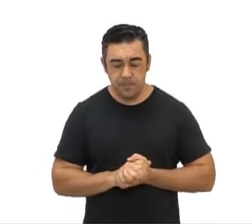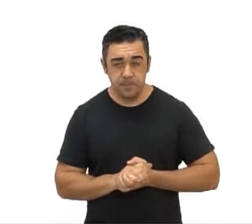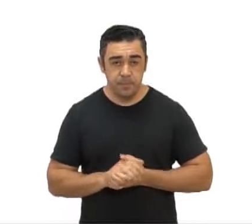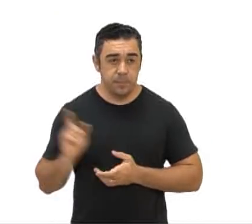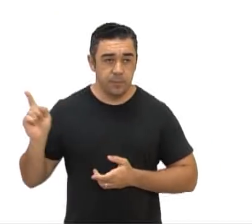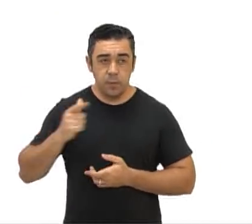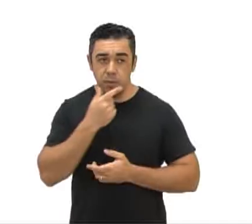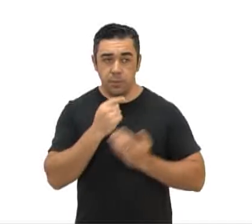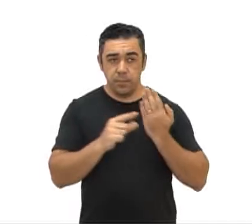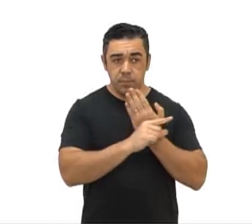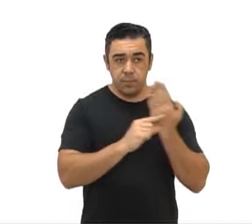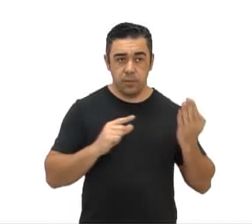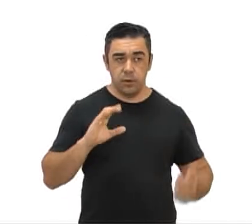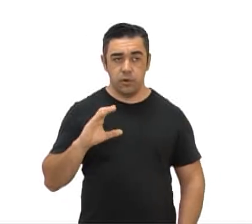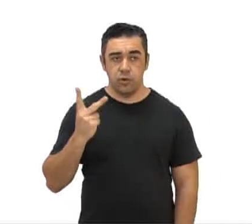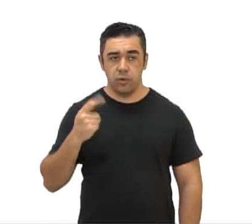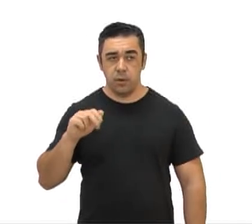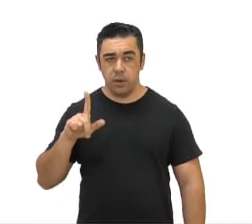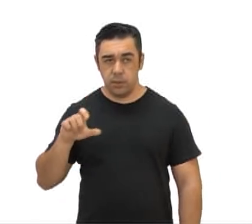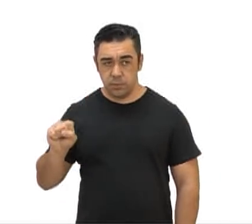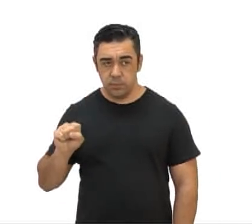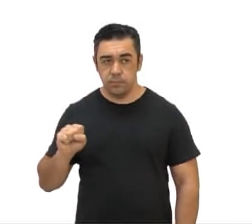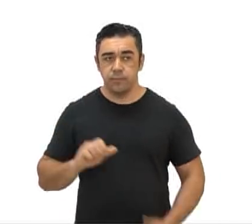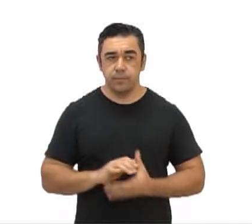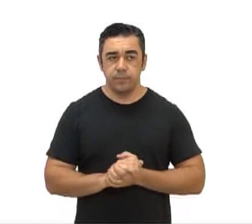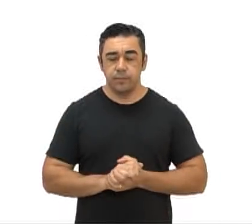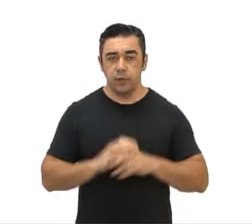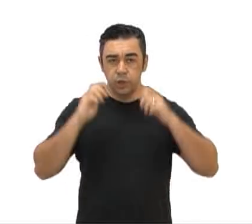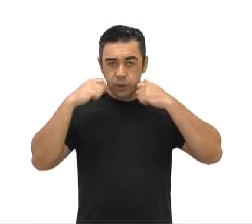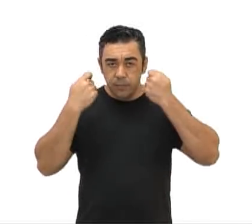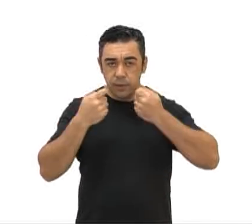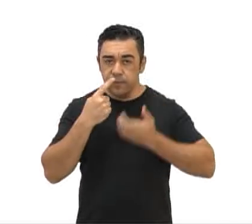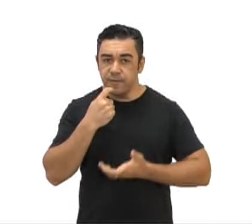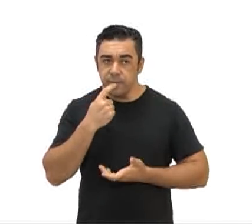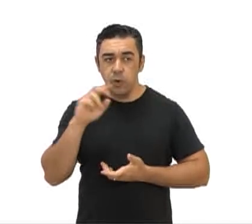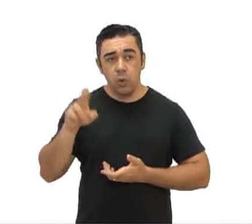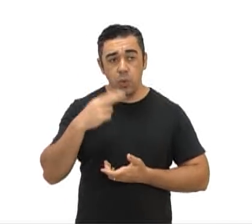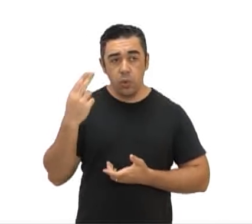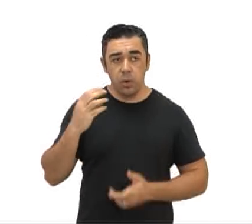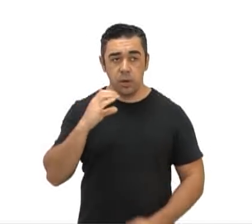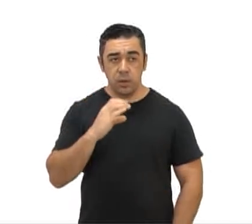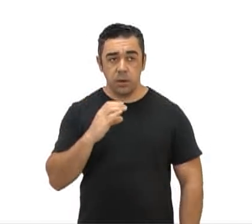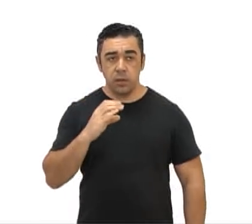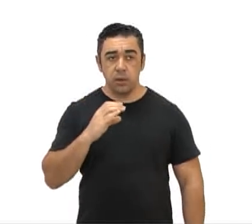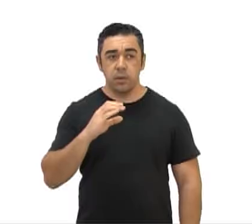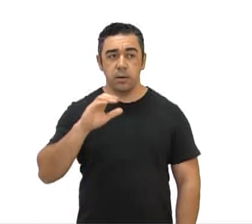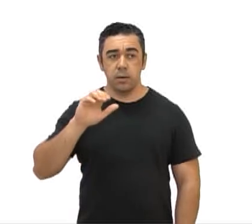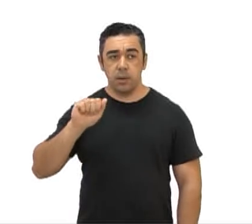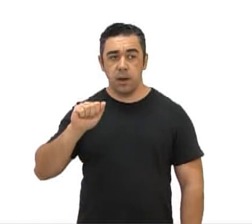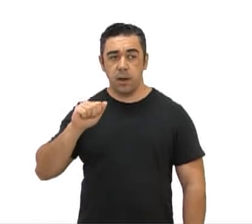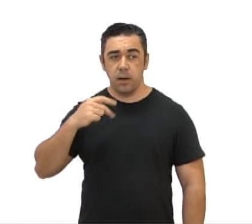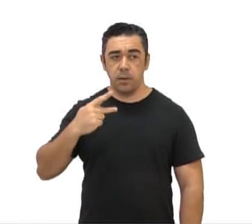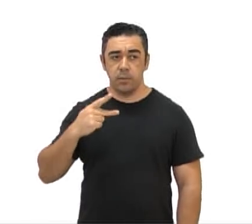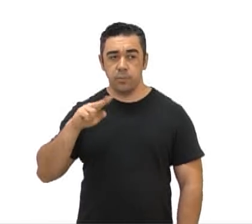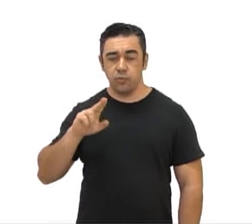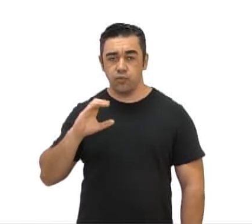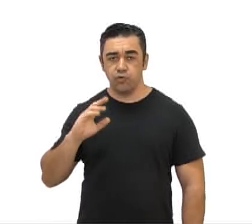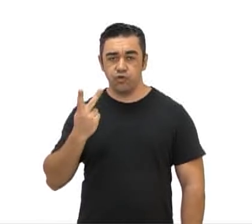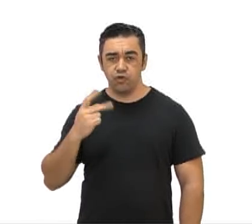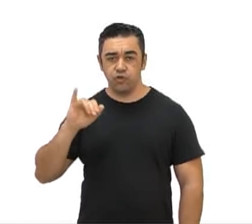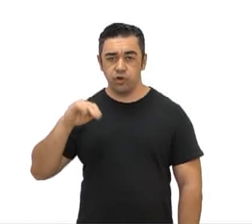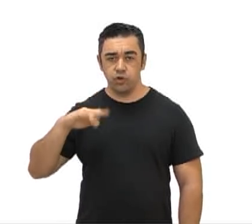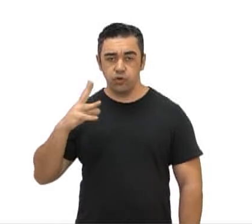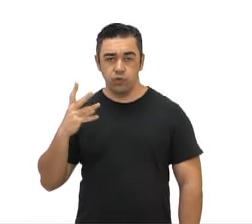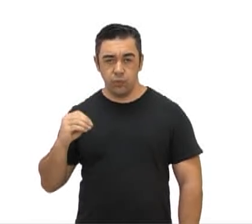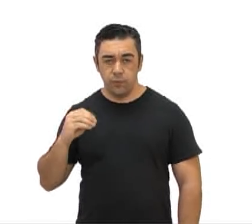do Charles Perrault. Chapeuzinho Vermelho ou Caputinho Vermelho, escrito há